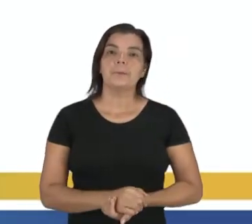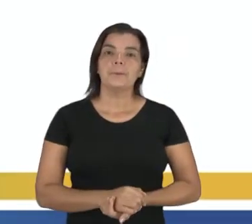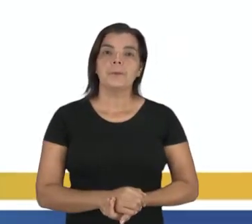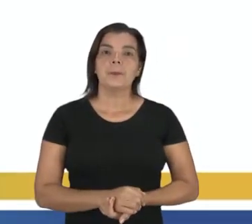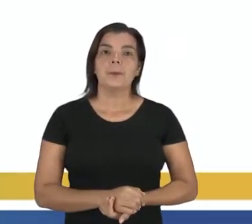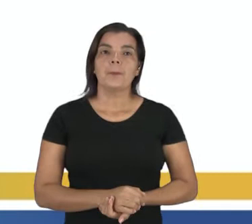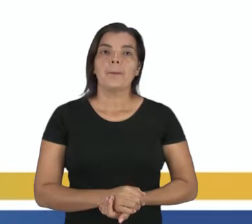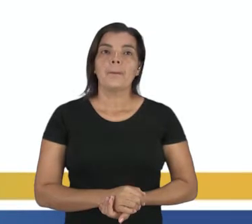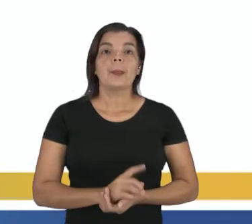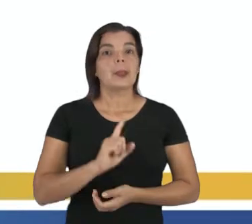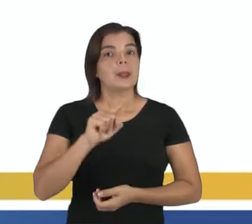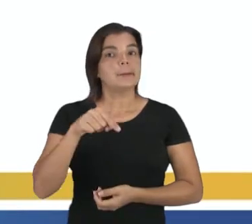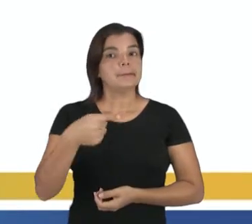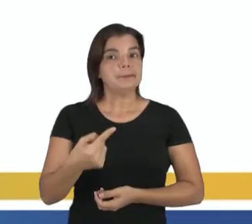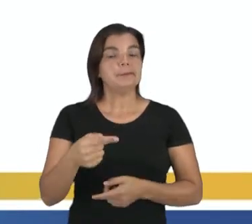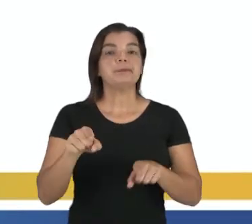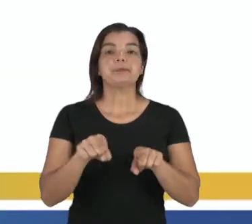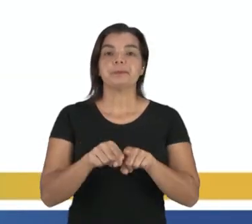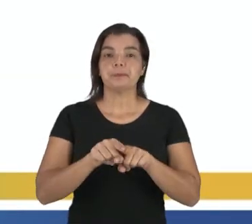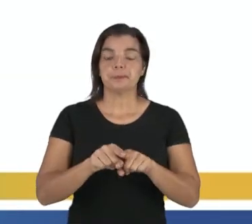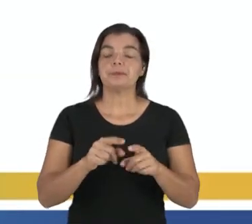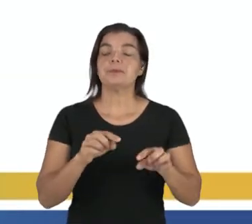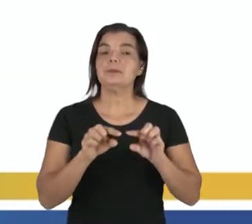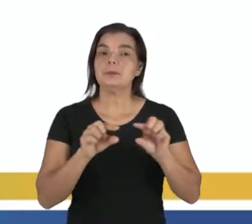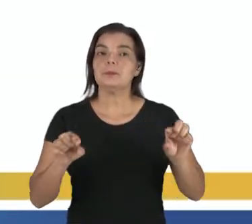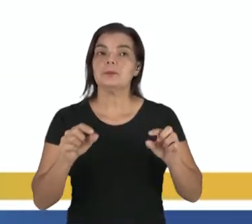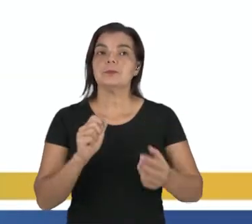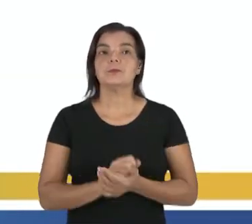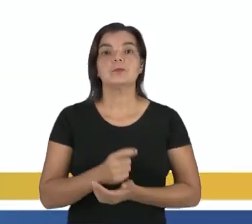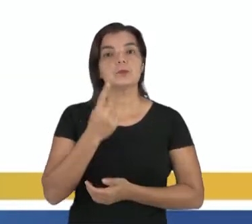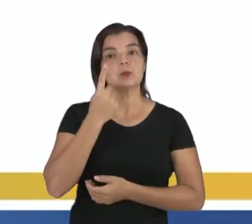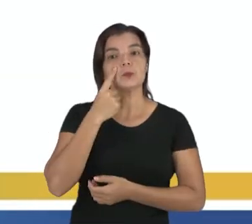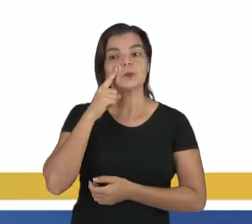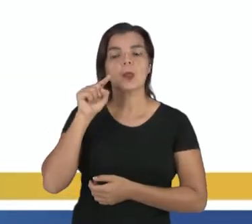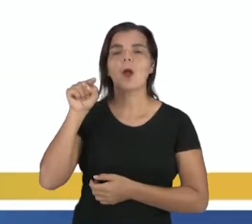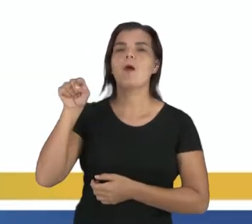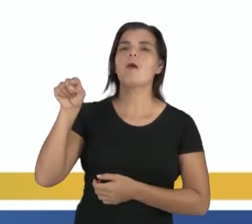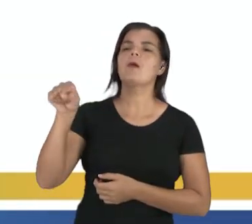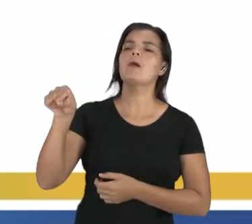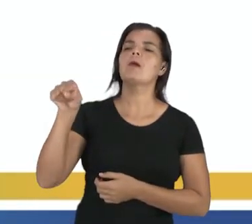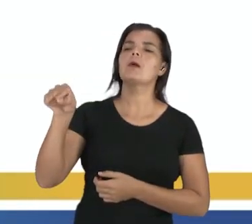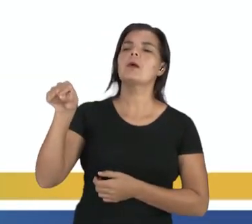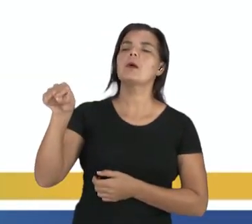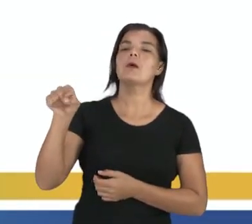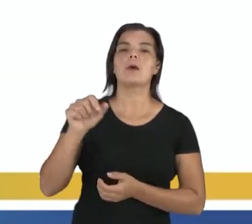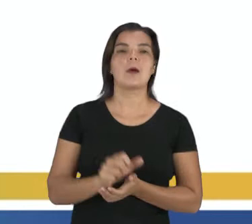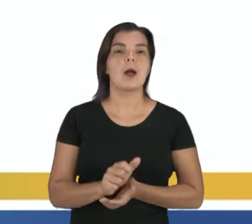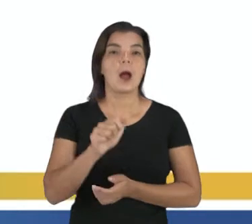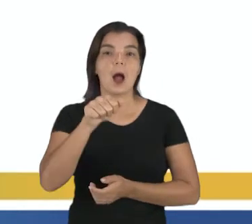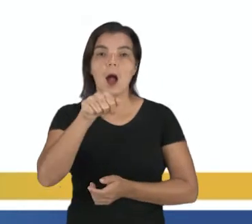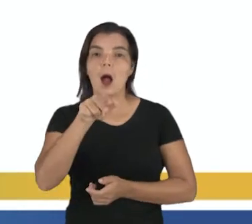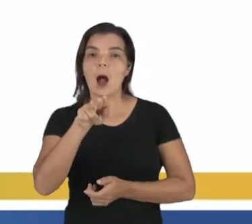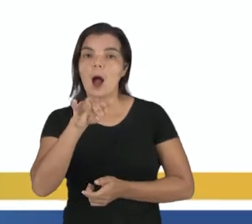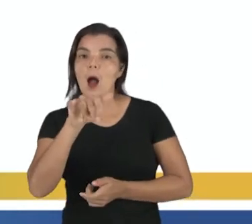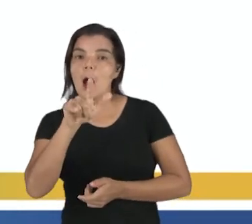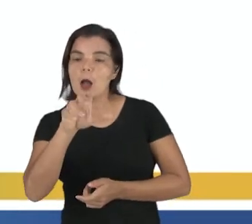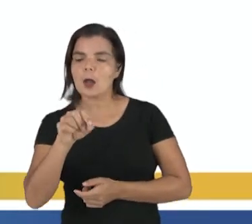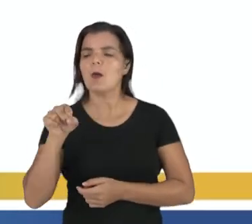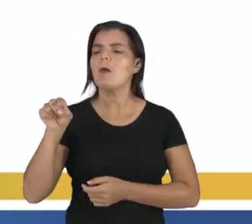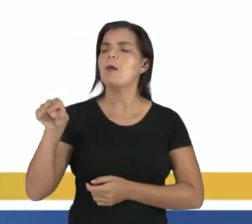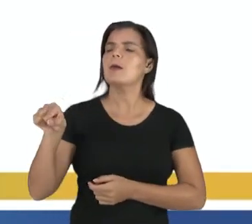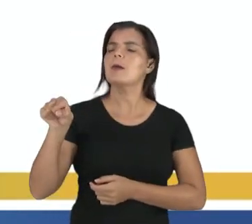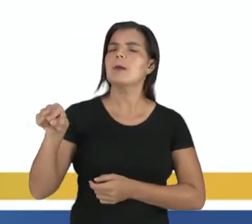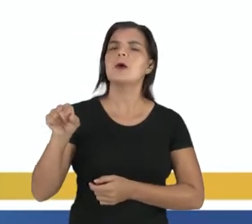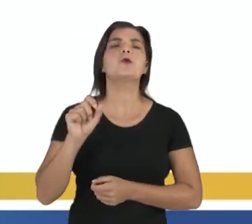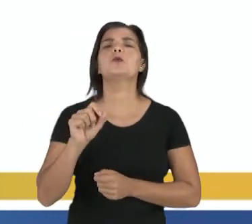só, gente, depois, lá na última linha, vocês veem a palavra aquilo. Aquilo sim era coragem.